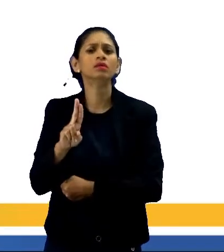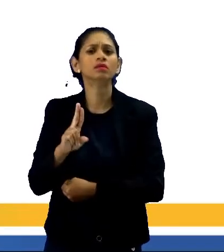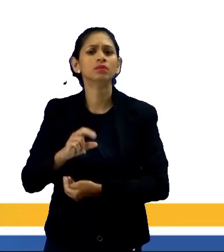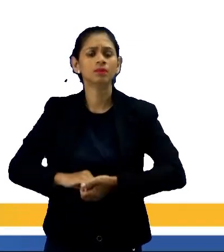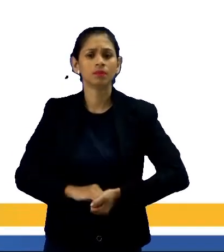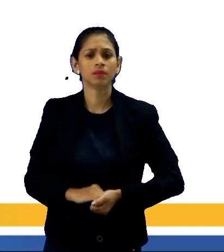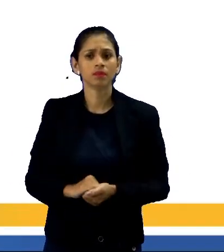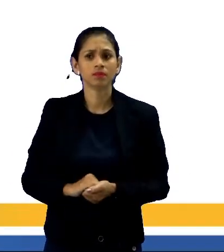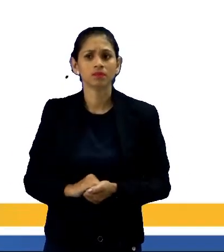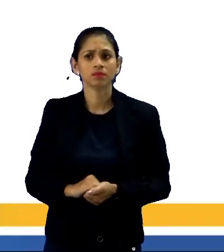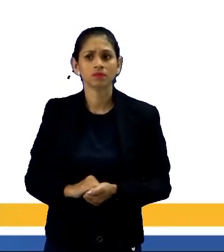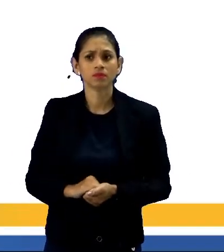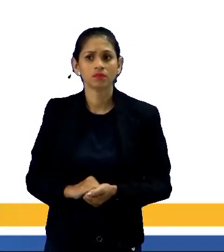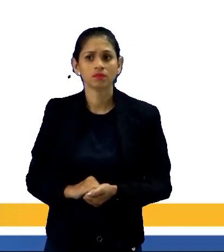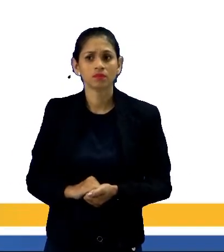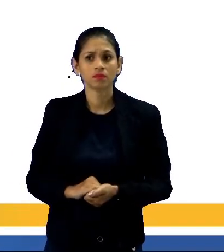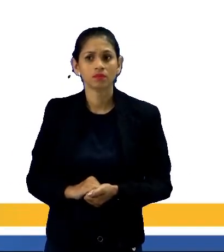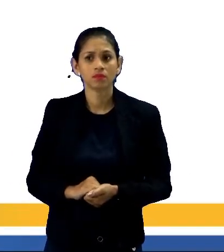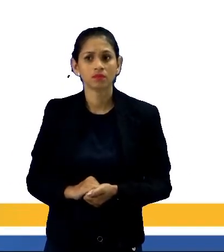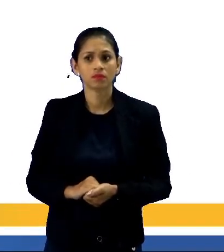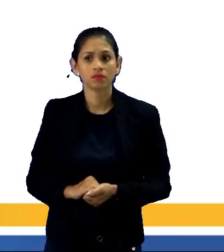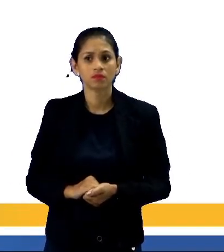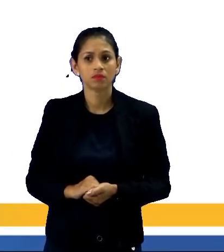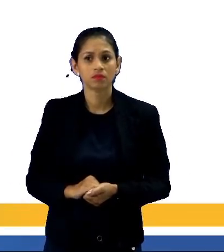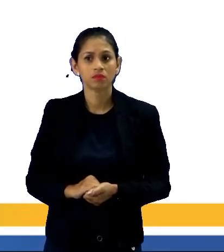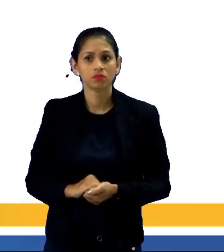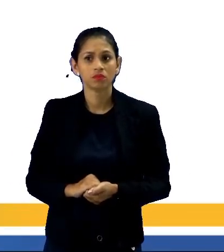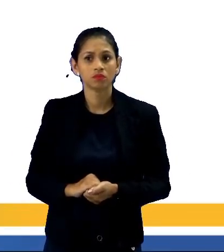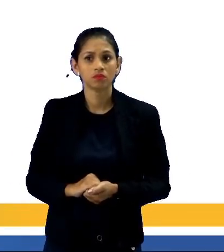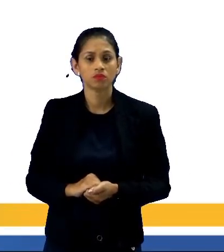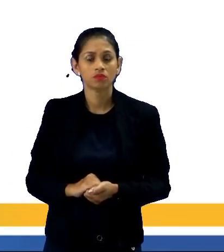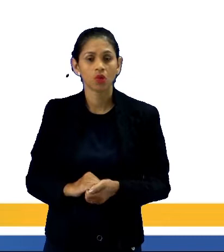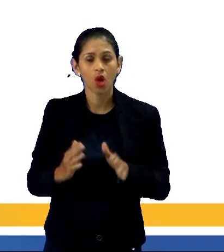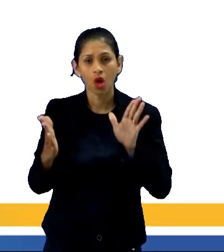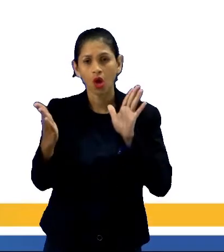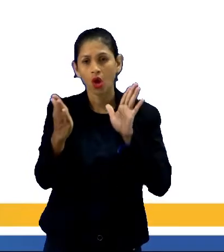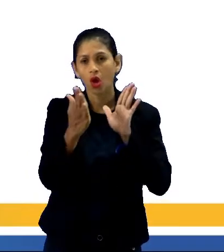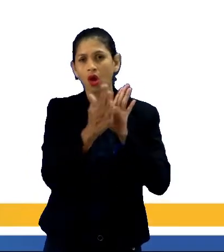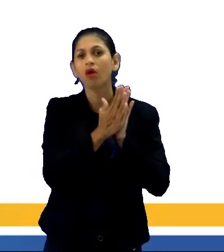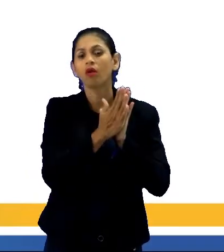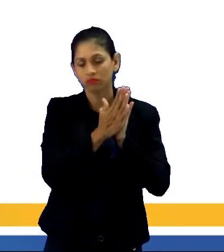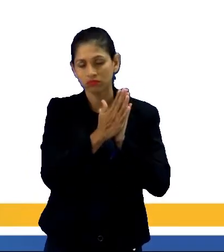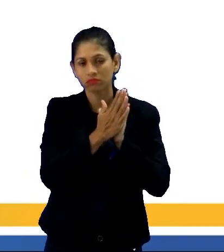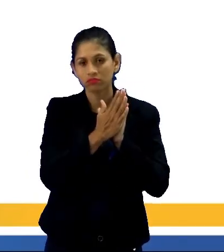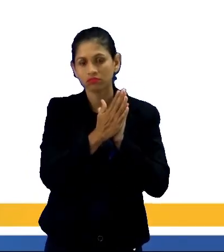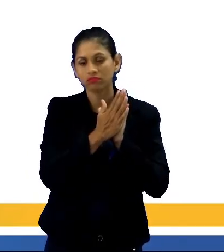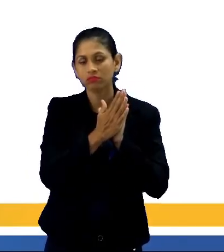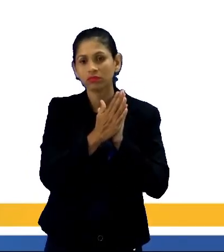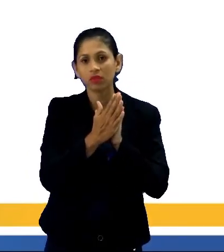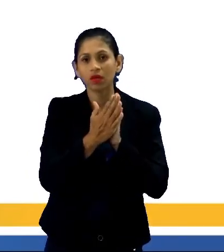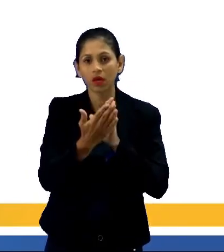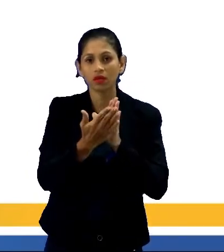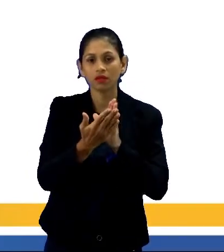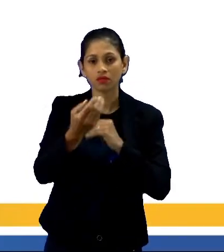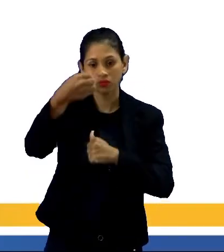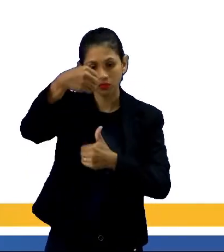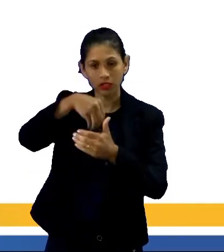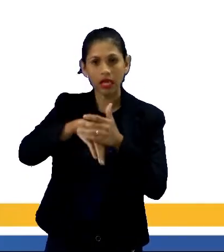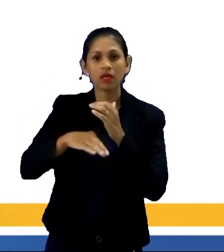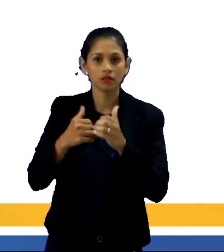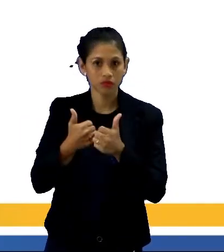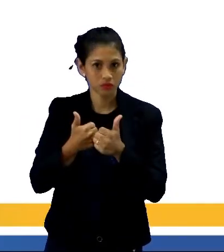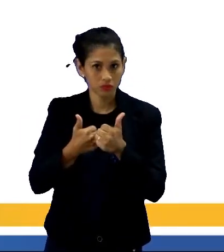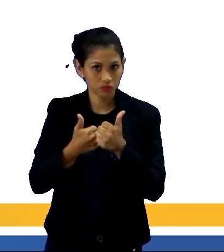que geralmente é colada dentro do ônibus, né, atrás ali do motorista, naquela parte